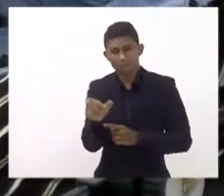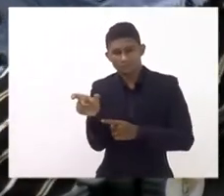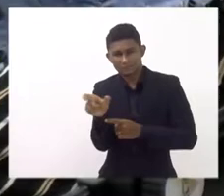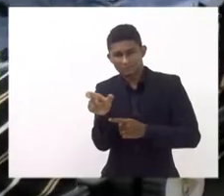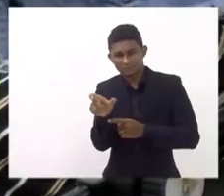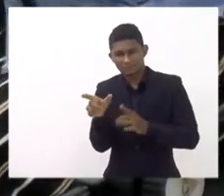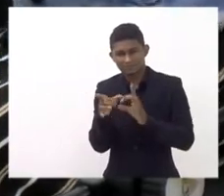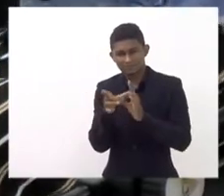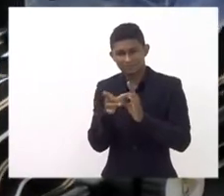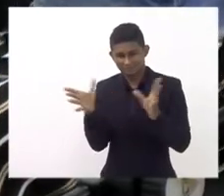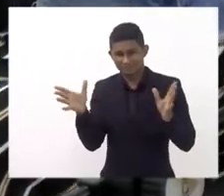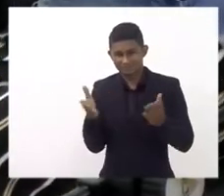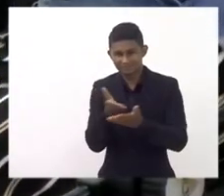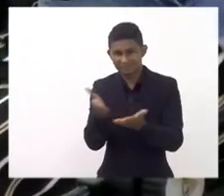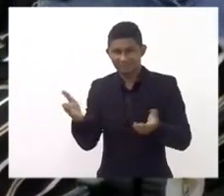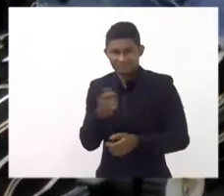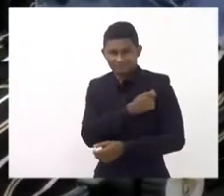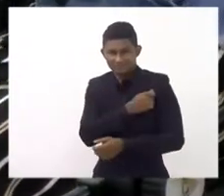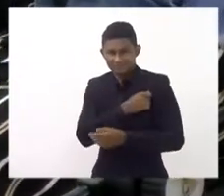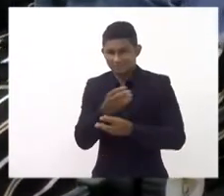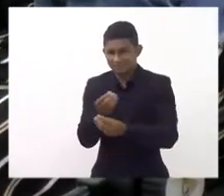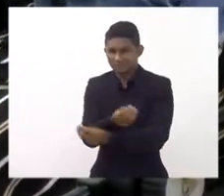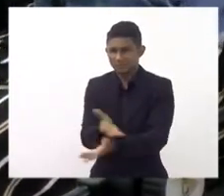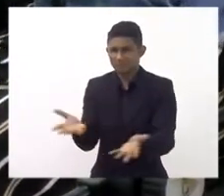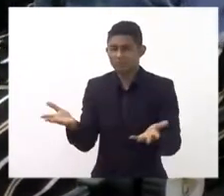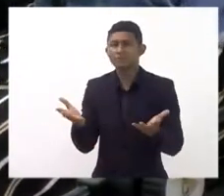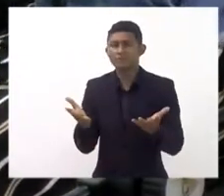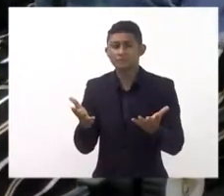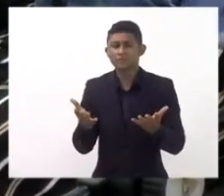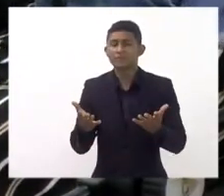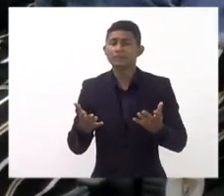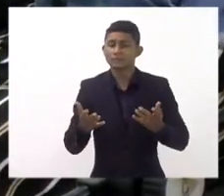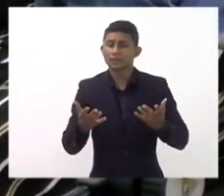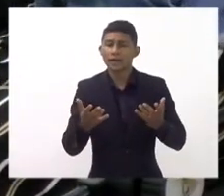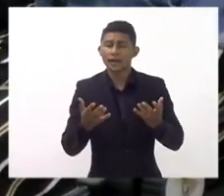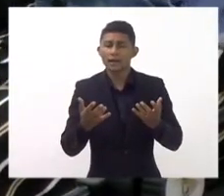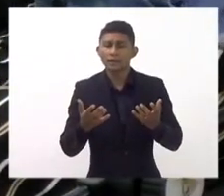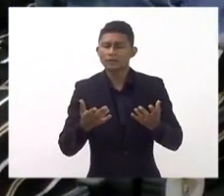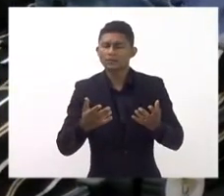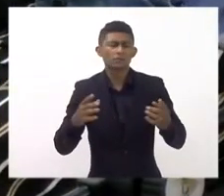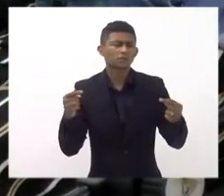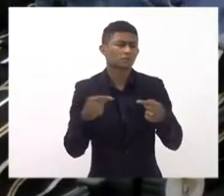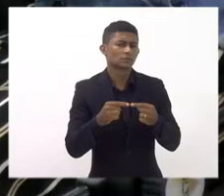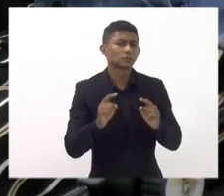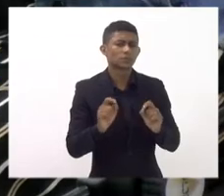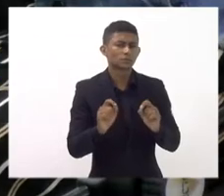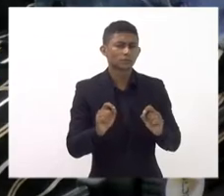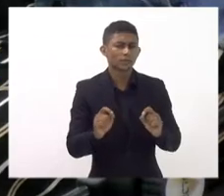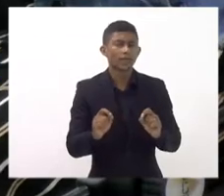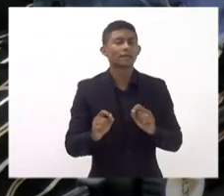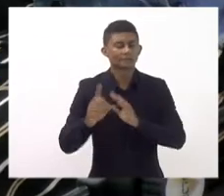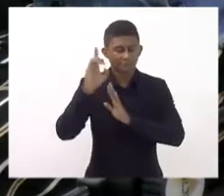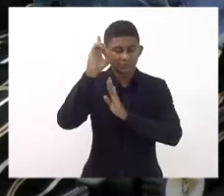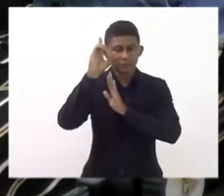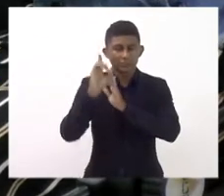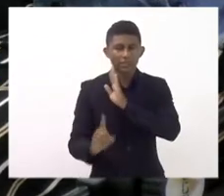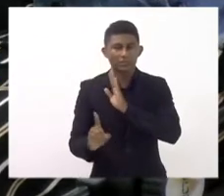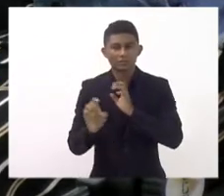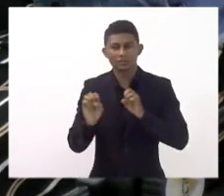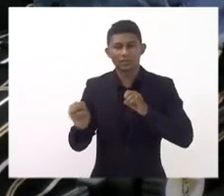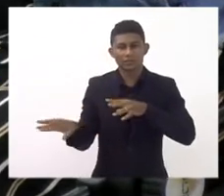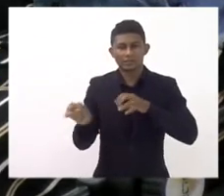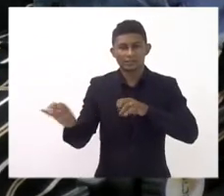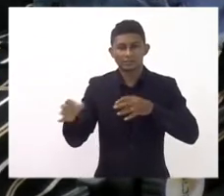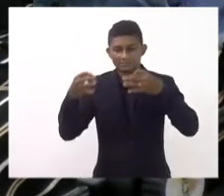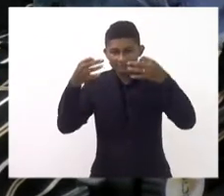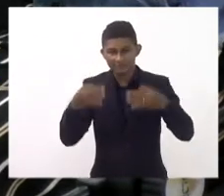para o estudante do ensino técnico subsequente, na verdade, é efetivar o direito à educação e um